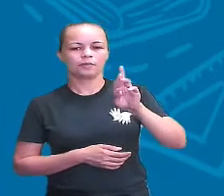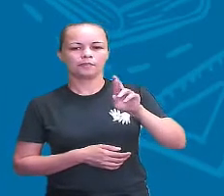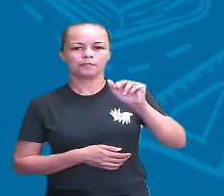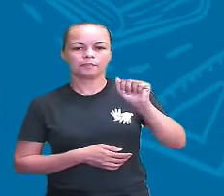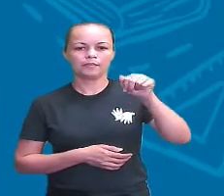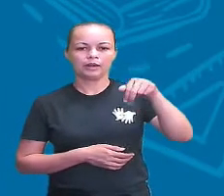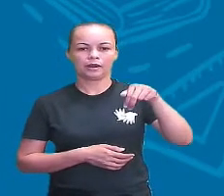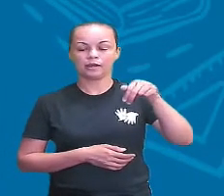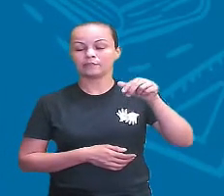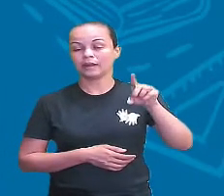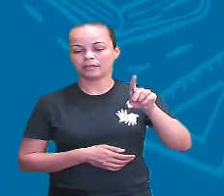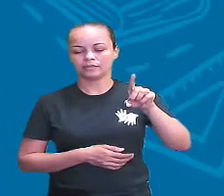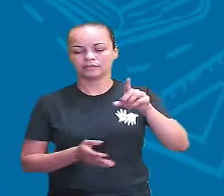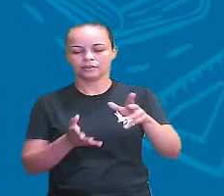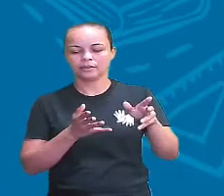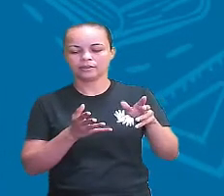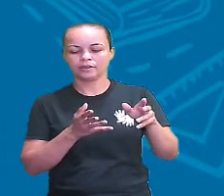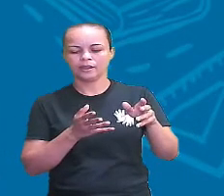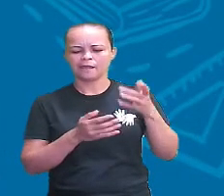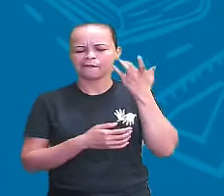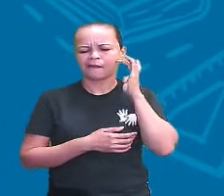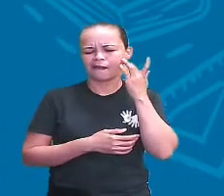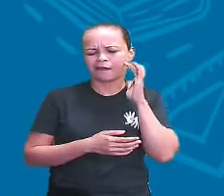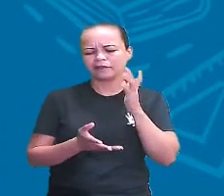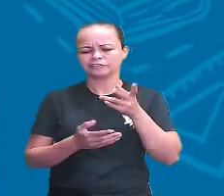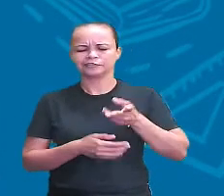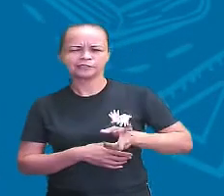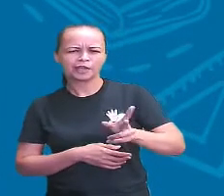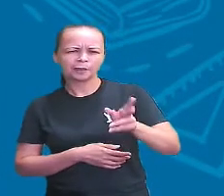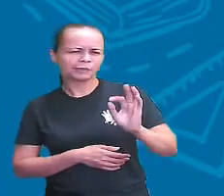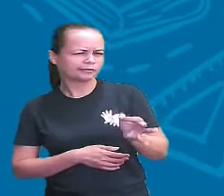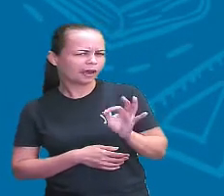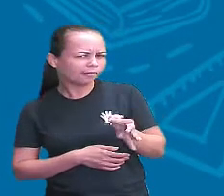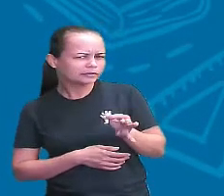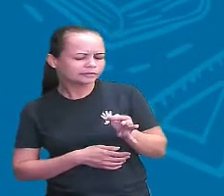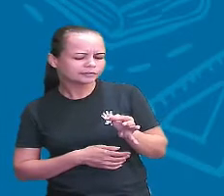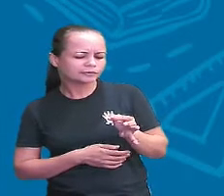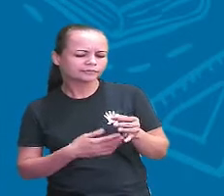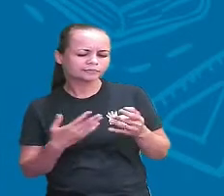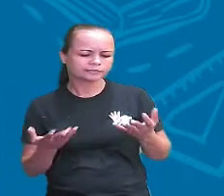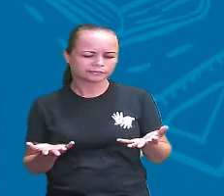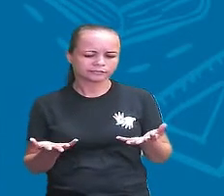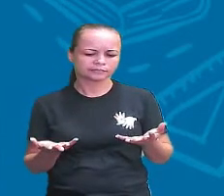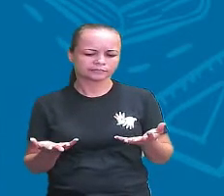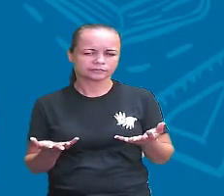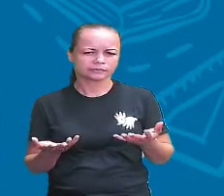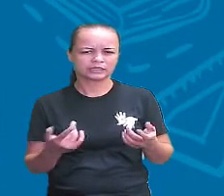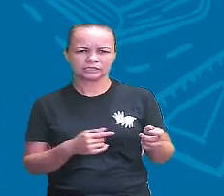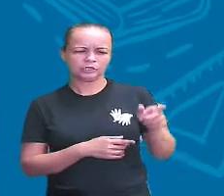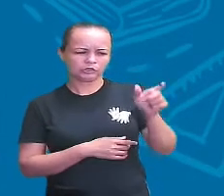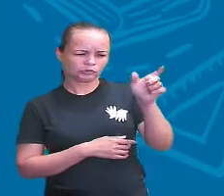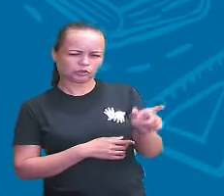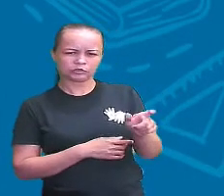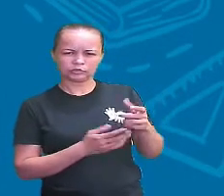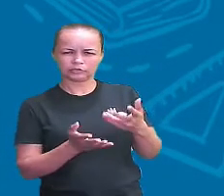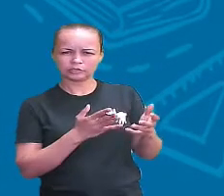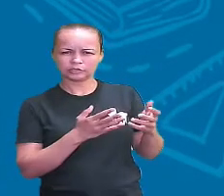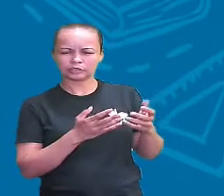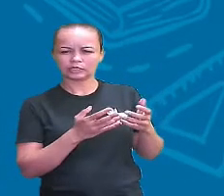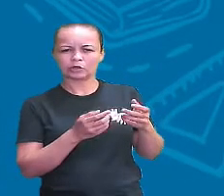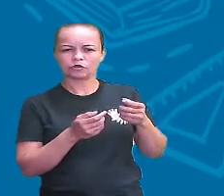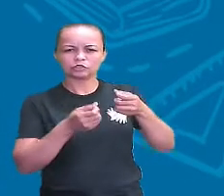right. Então, dá uma olhadinha aí na palavra always, sempre. Então, nota sempre que os meus advérbios, as